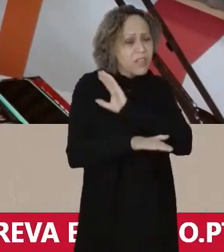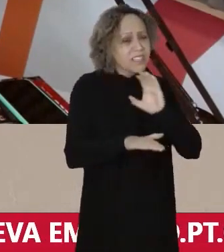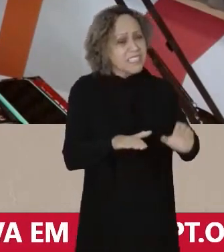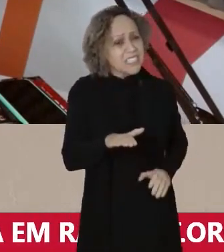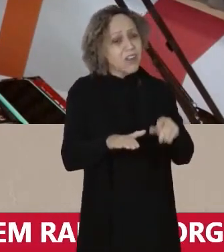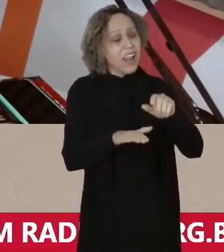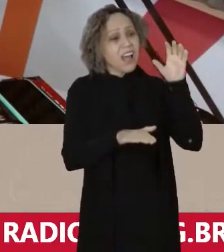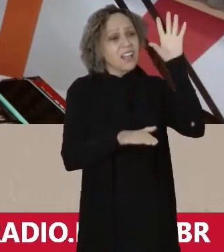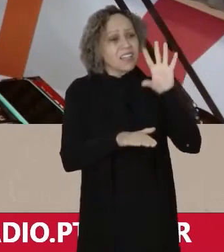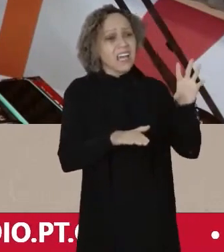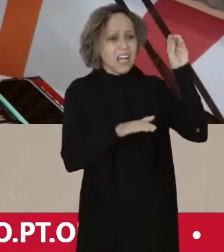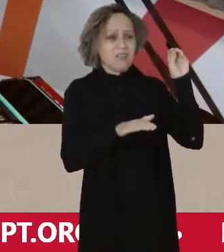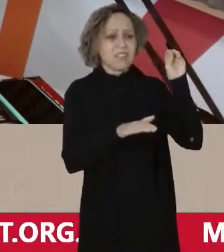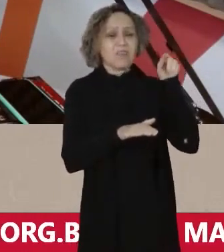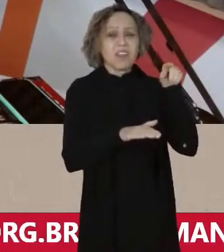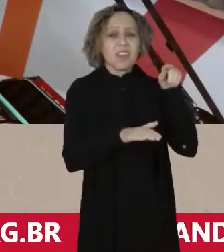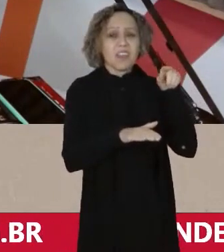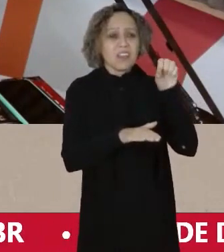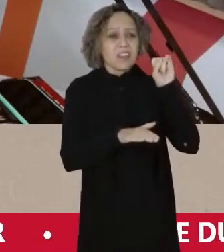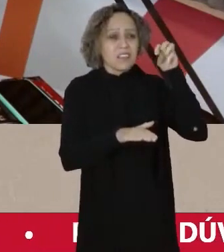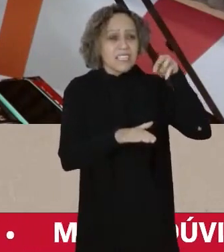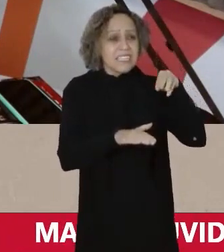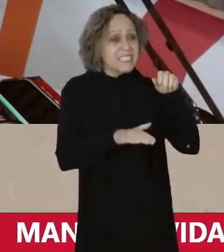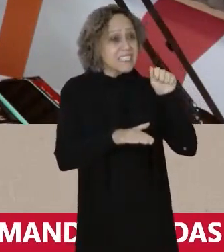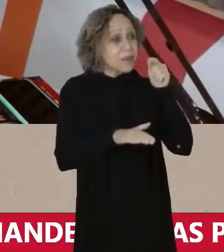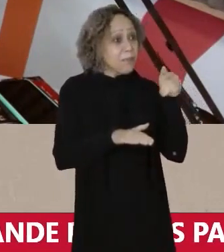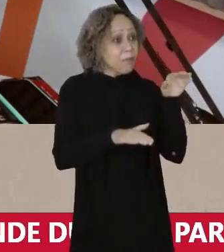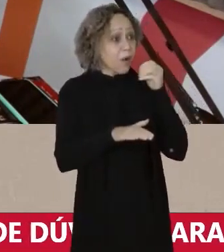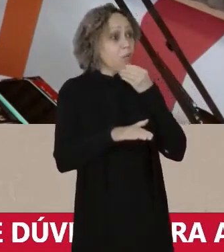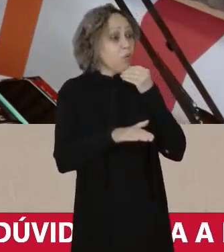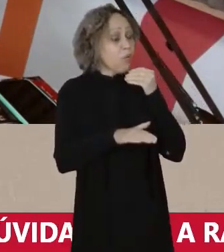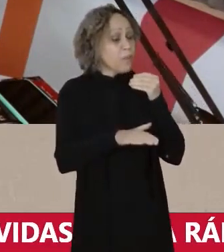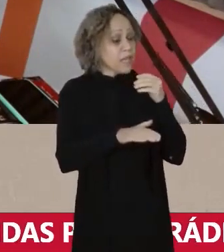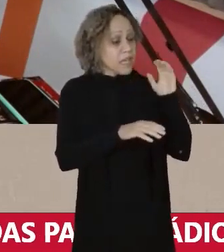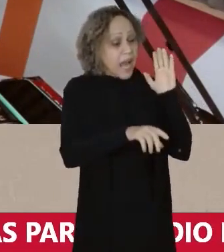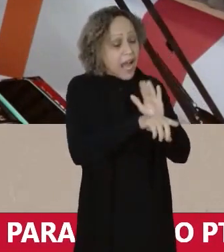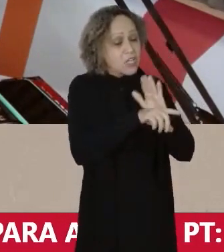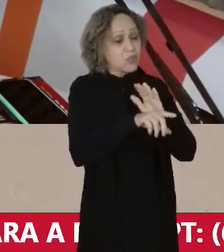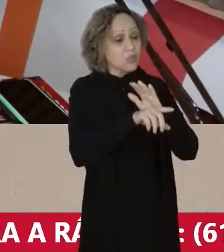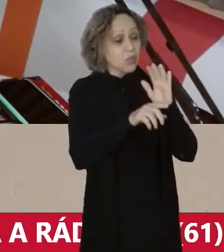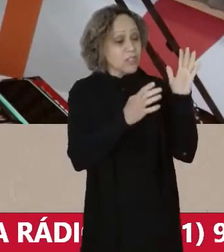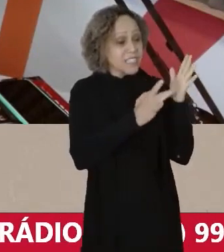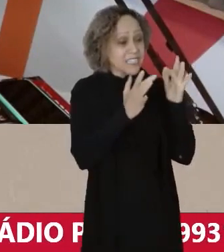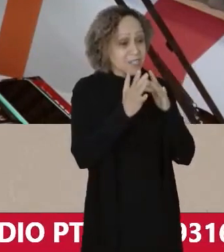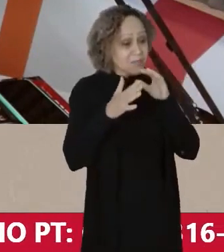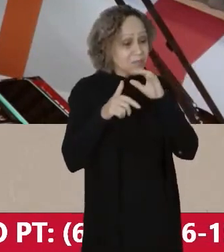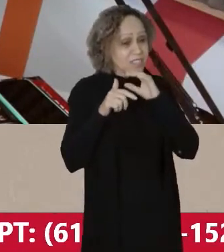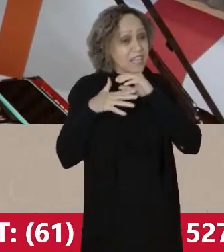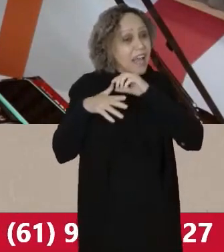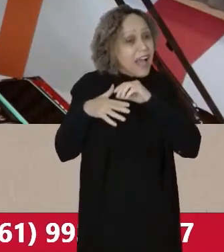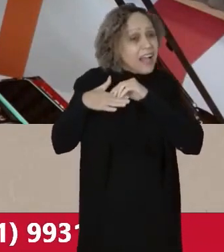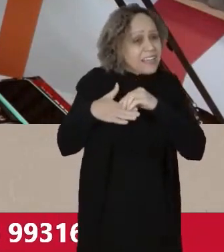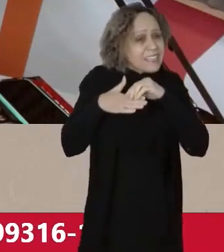era uma cidade da África. Quando Jesus nasceu, ele foi protegido e escondido no Egito, que é na África. O primeiro